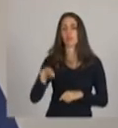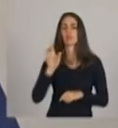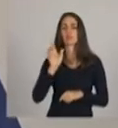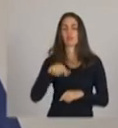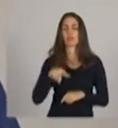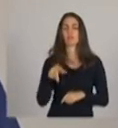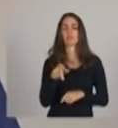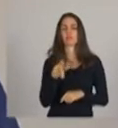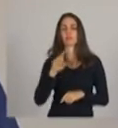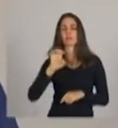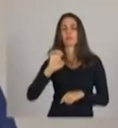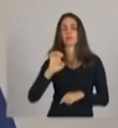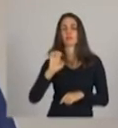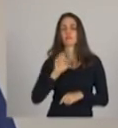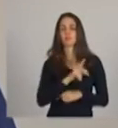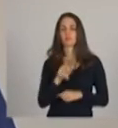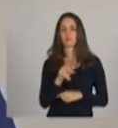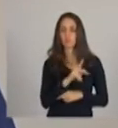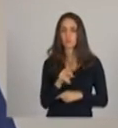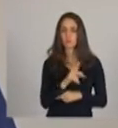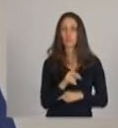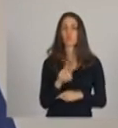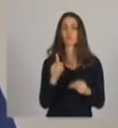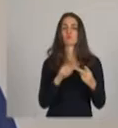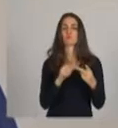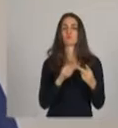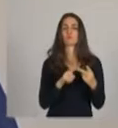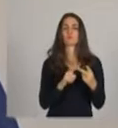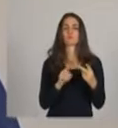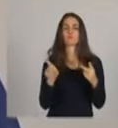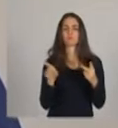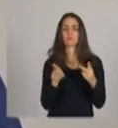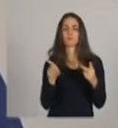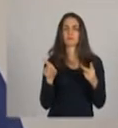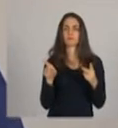professor e que foi também